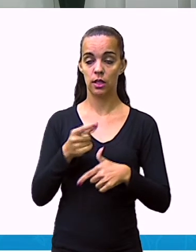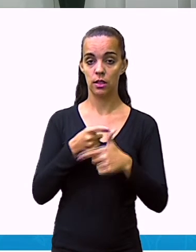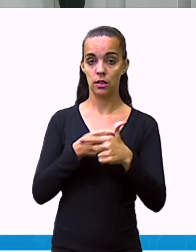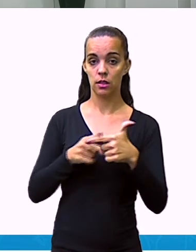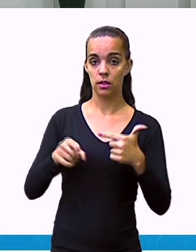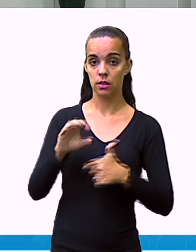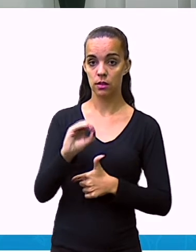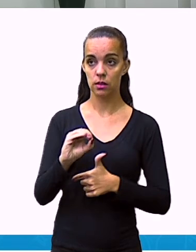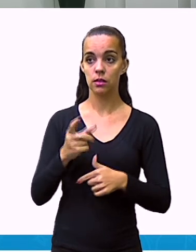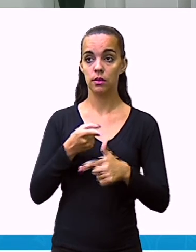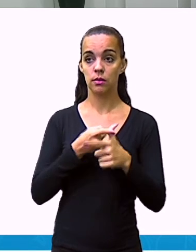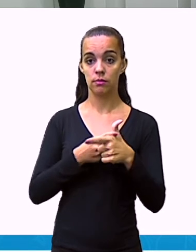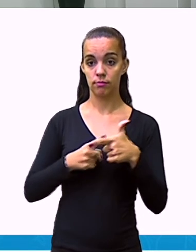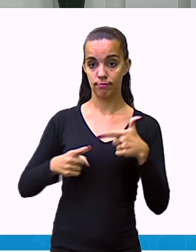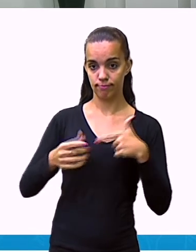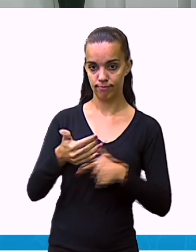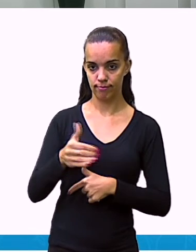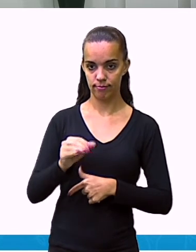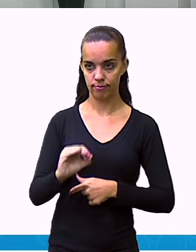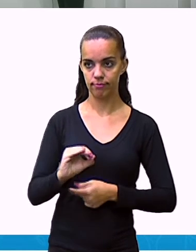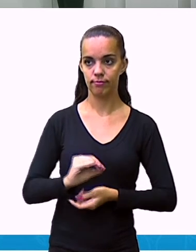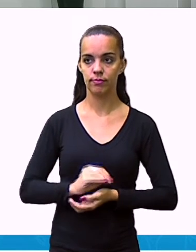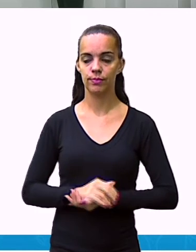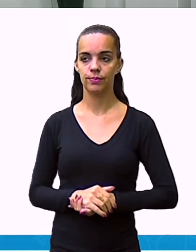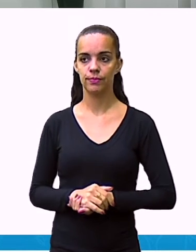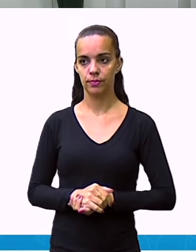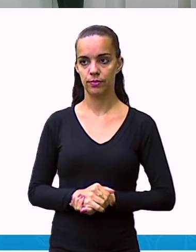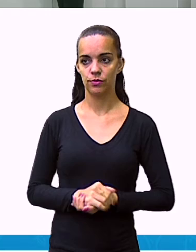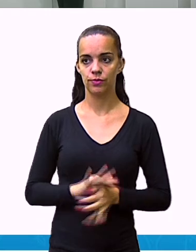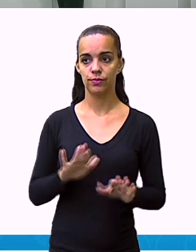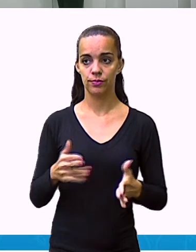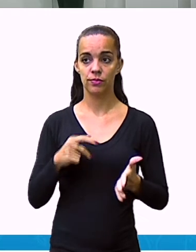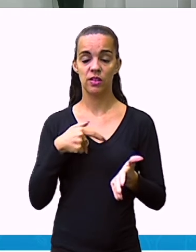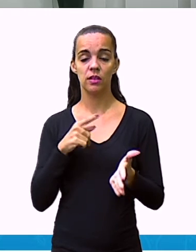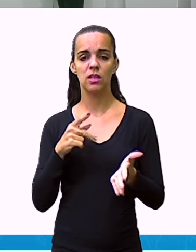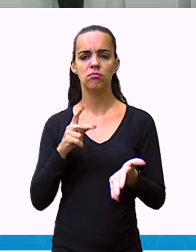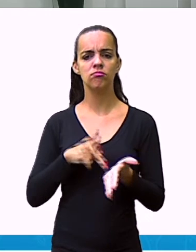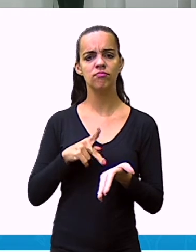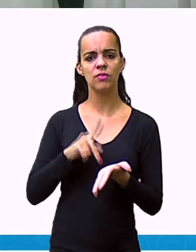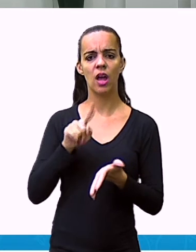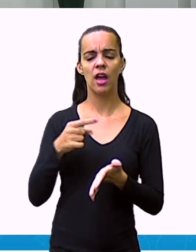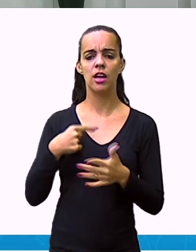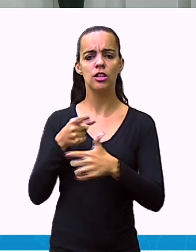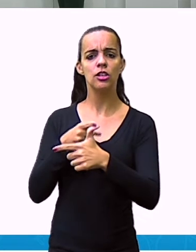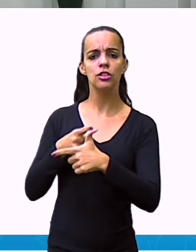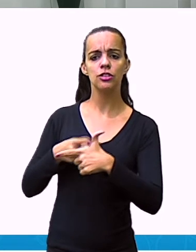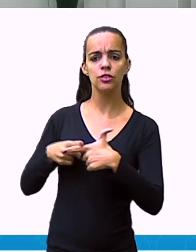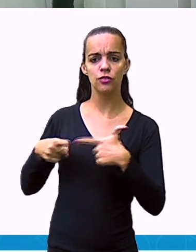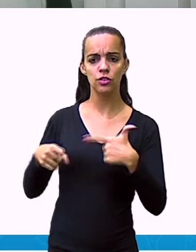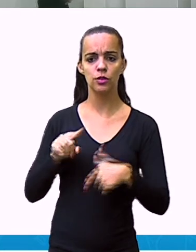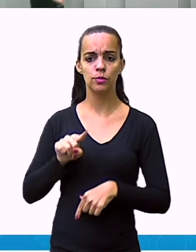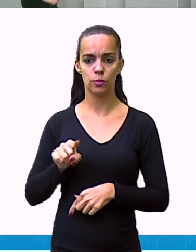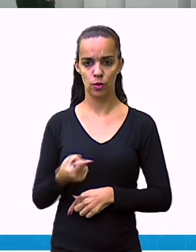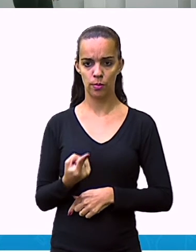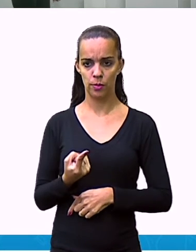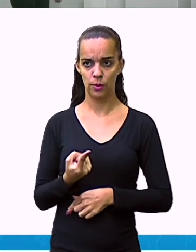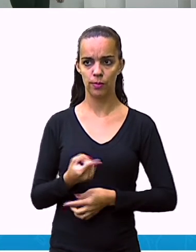por 10 e por 10 na realidade eu divido tudo por mil